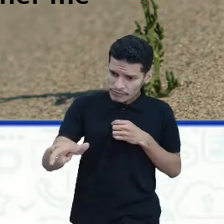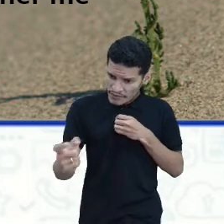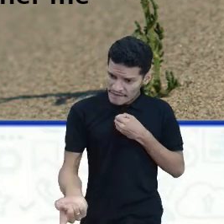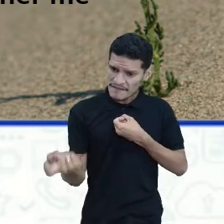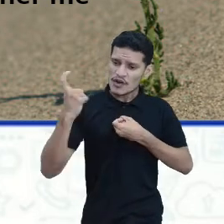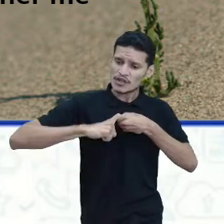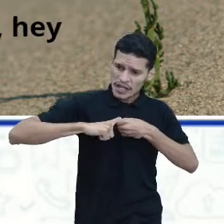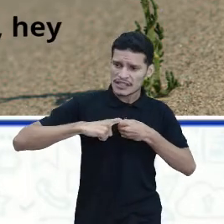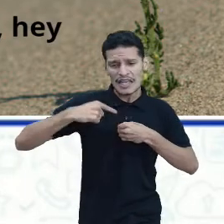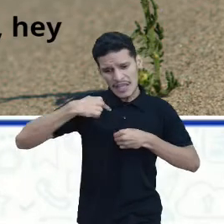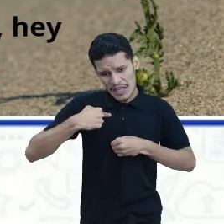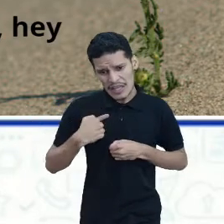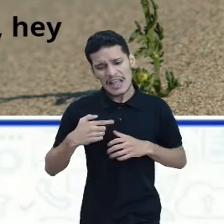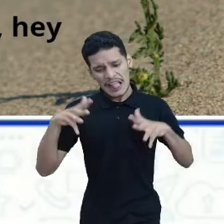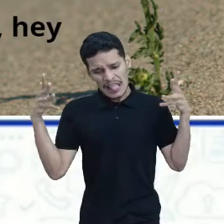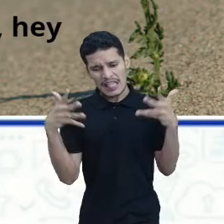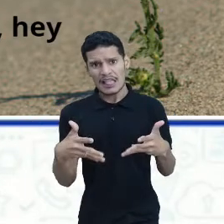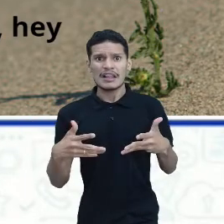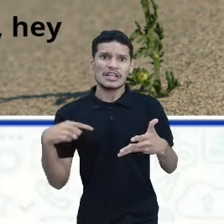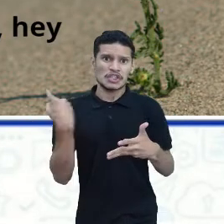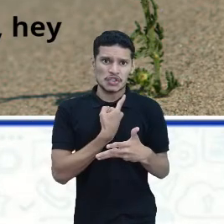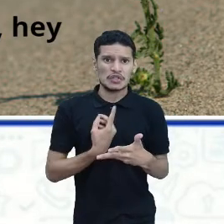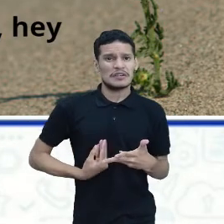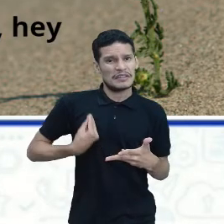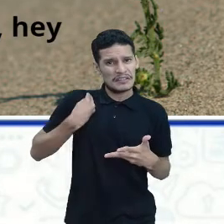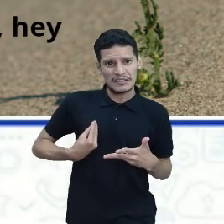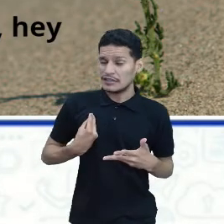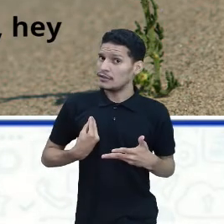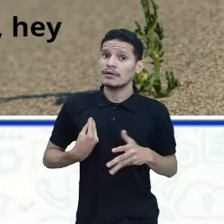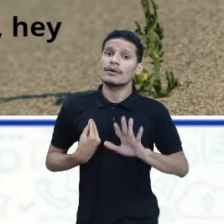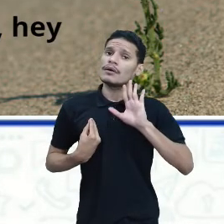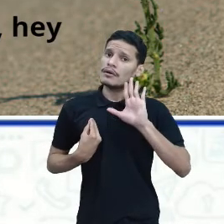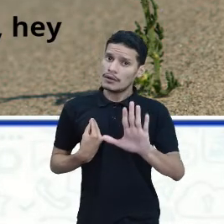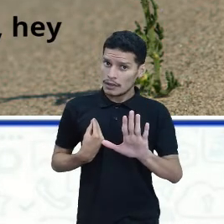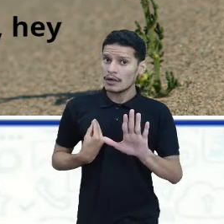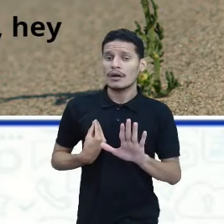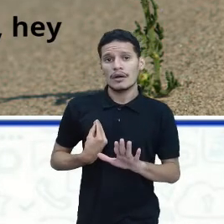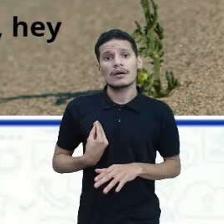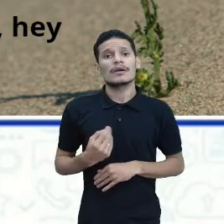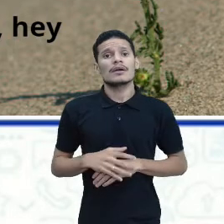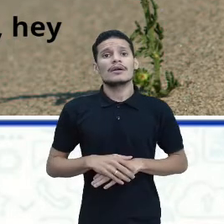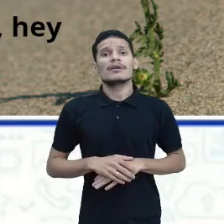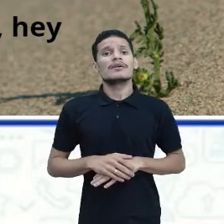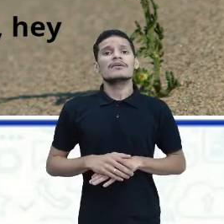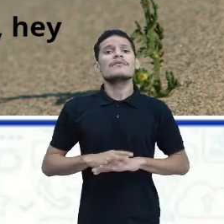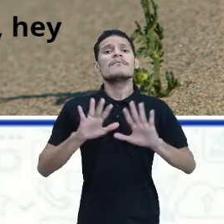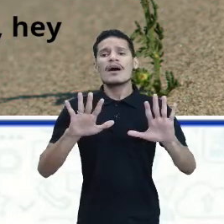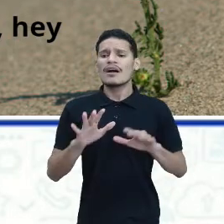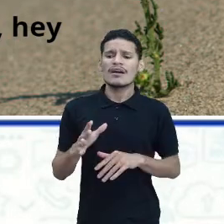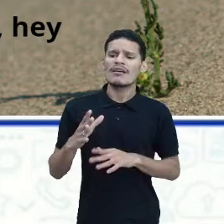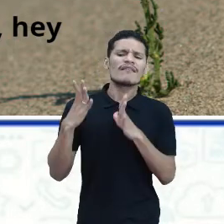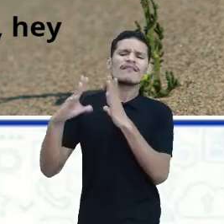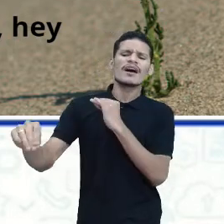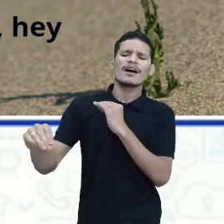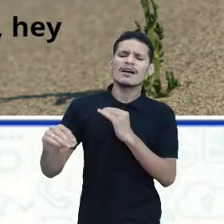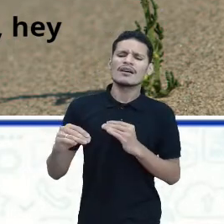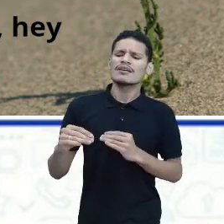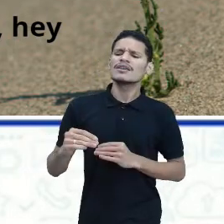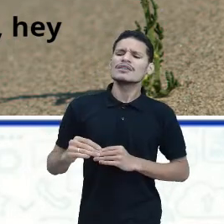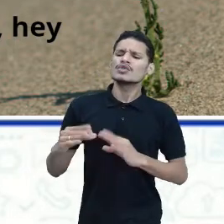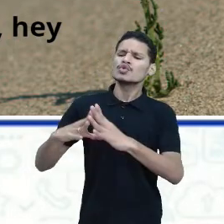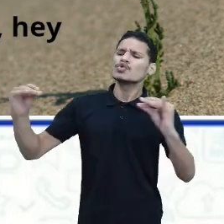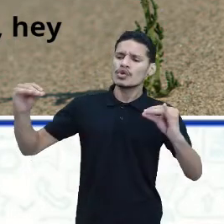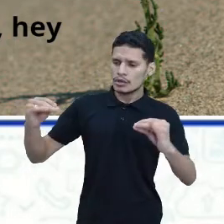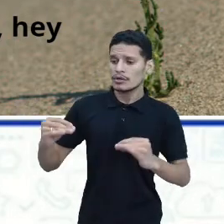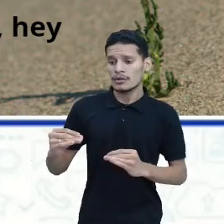estaria aqui para encher o saco. Go on, now go. Ou seja, vai embora, suma. Walk out the